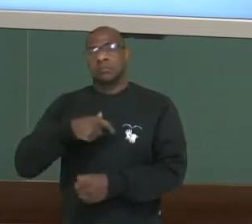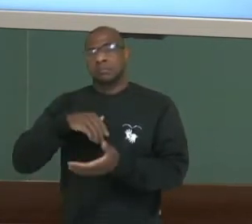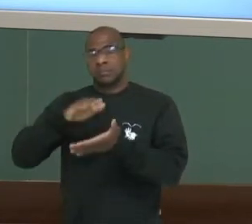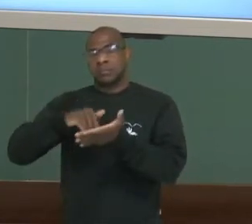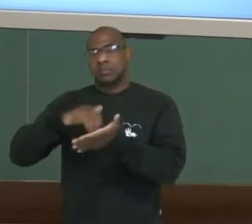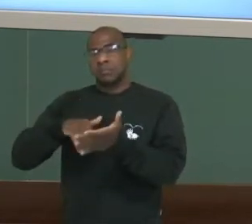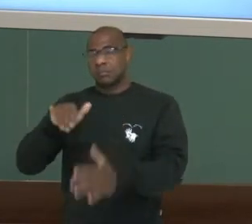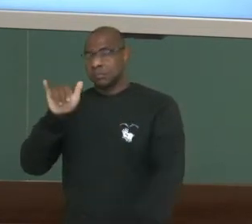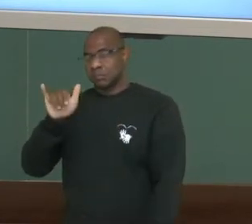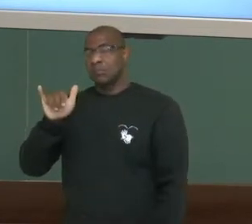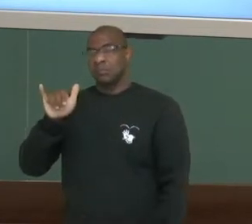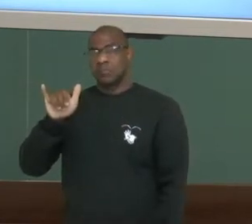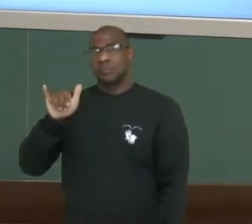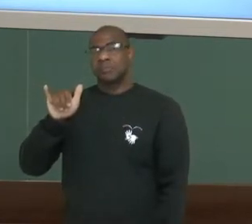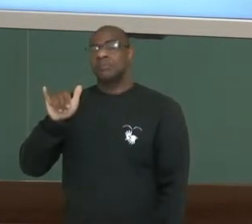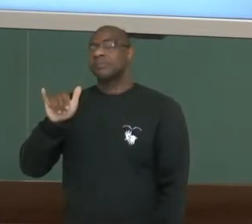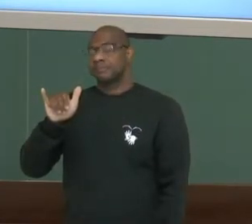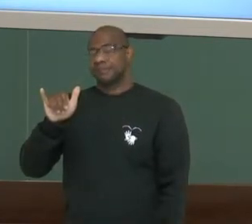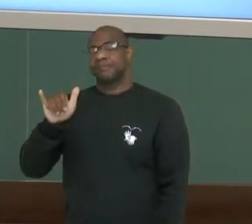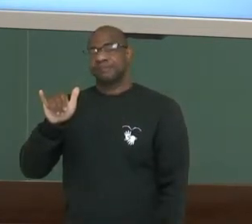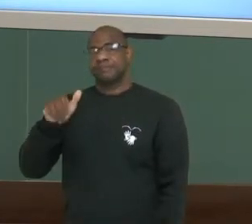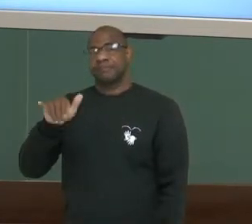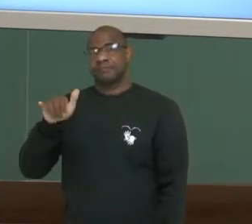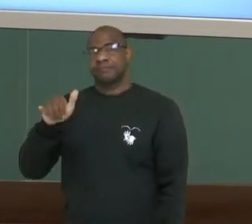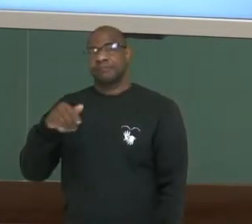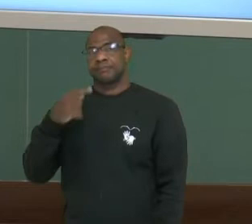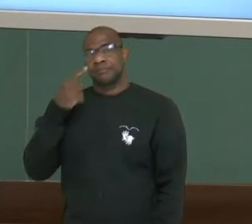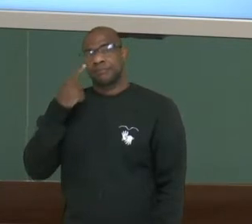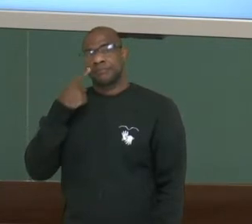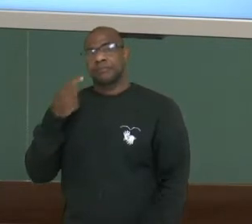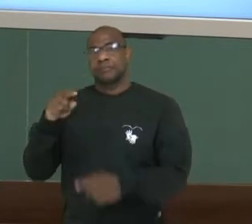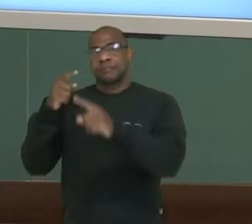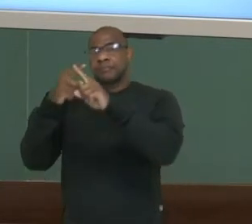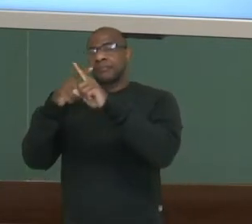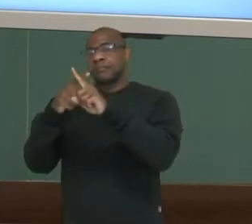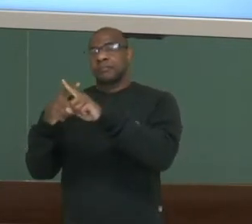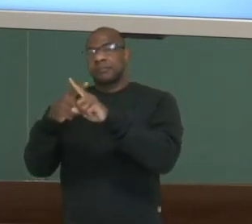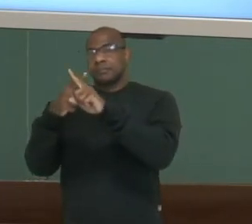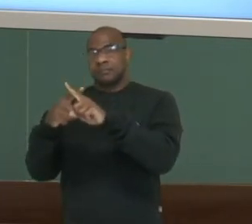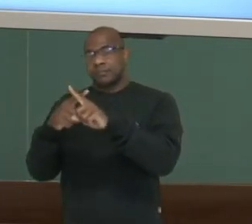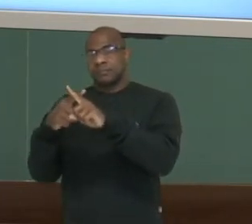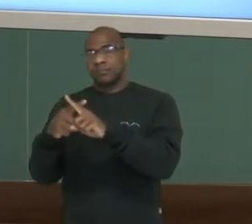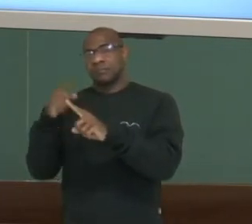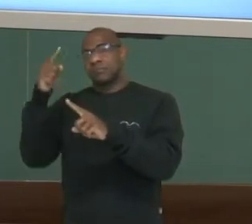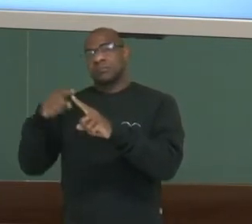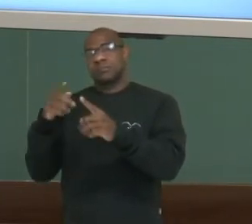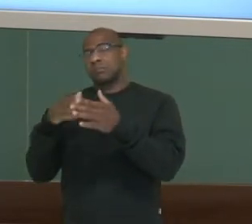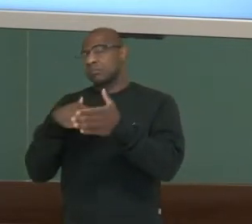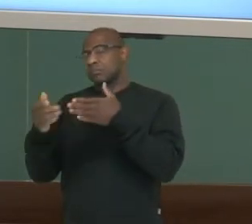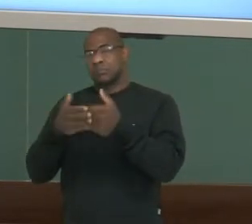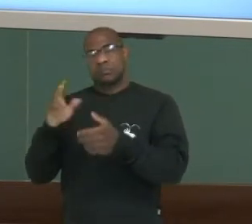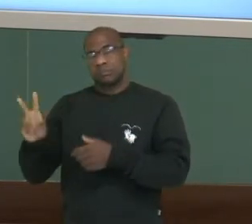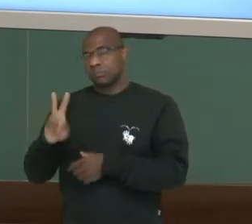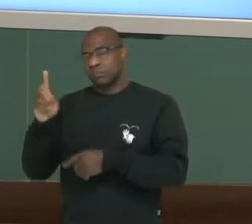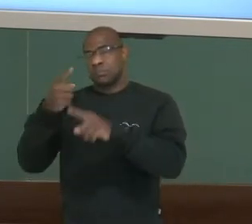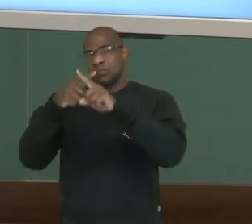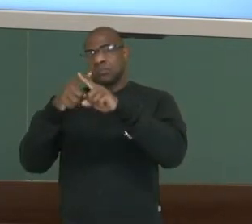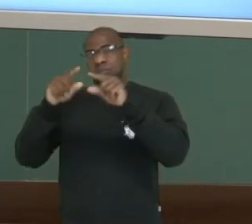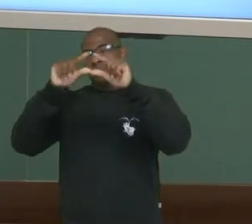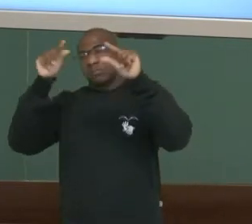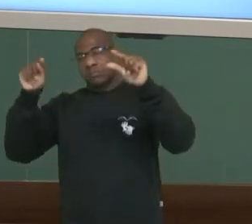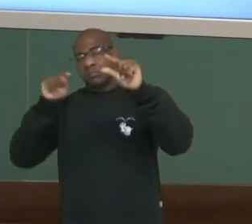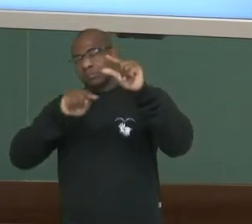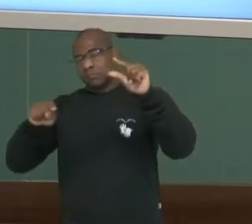o y. Às vezes não é tão direto, daí o que eu tenho que fazer? Multiplicar uma das linhas por algum valor e